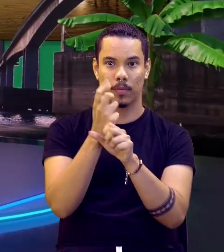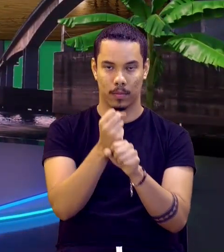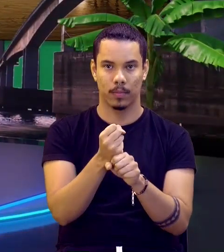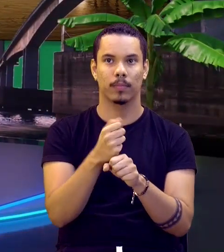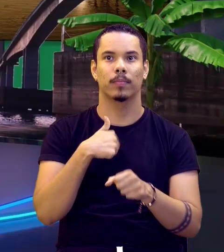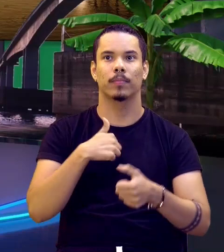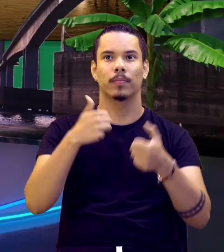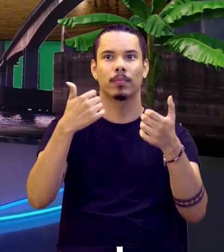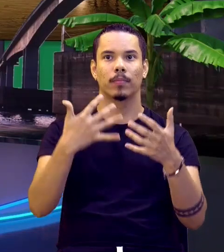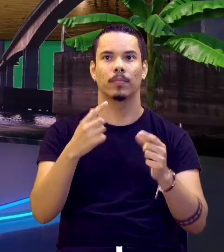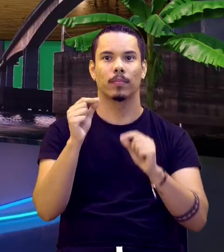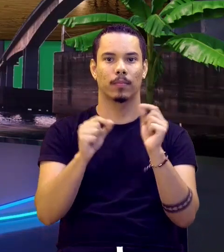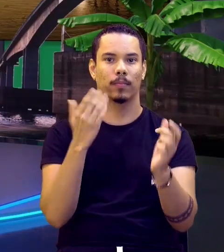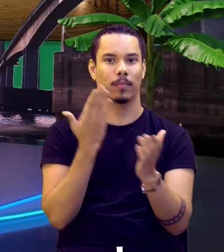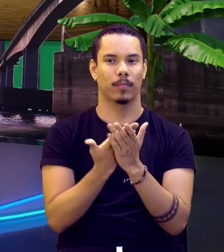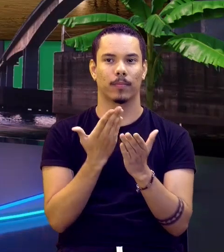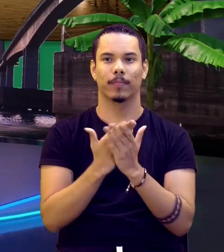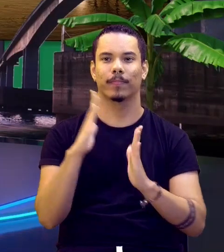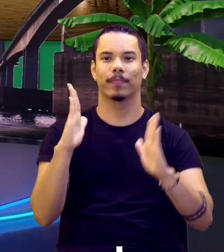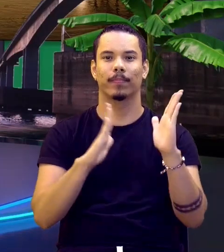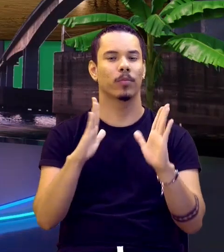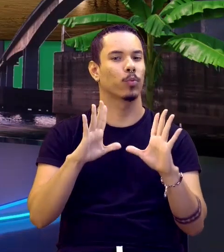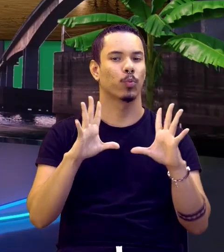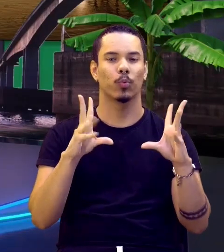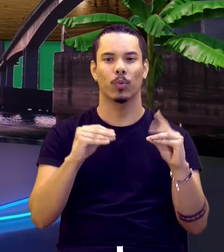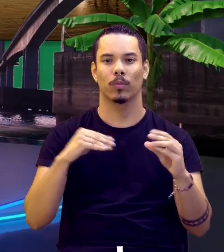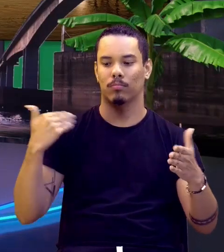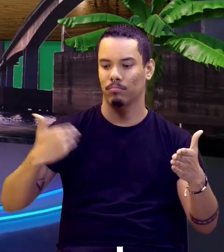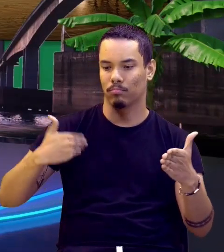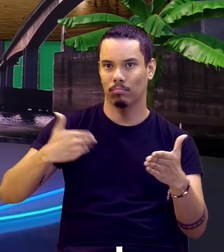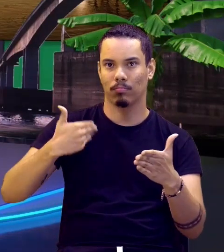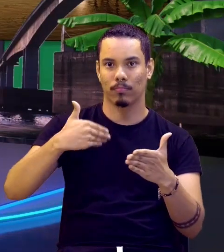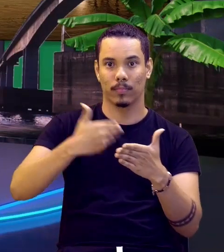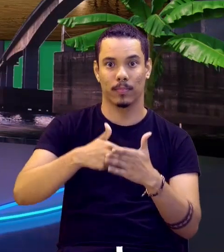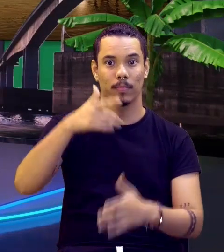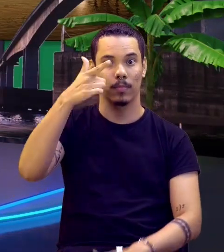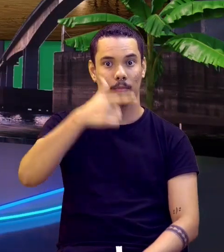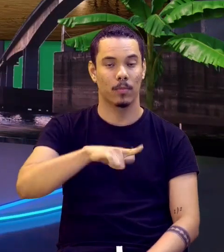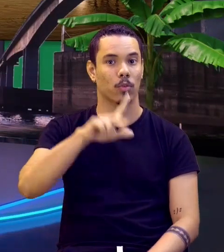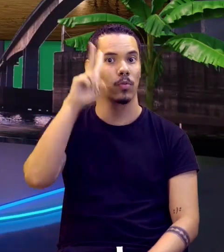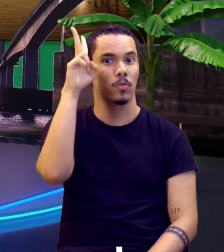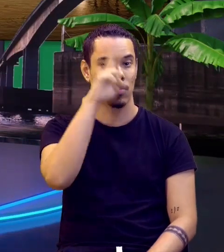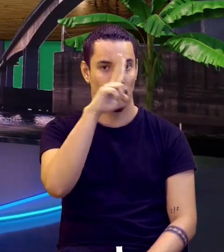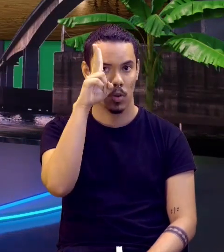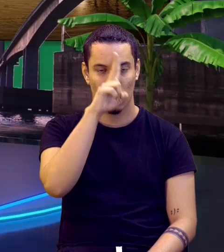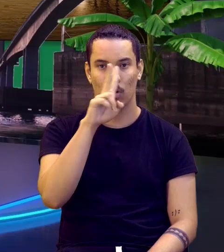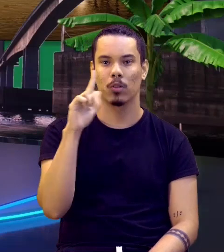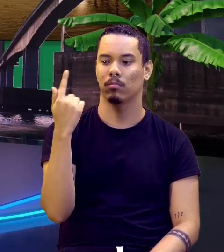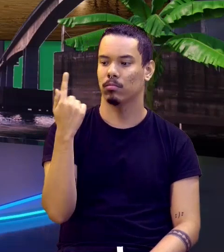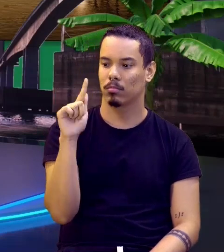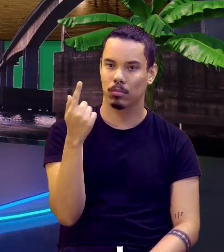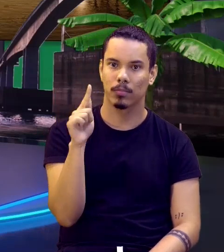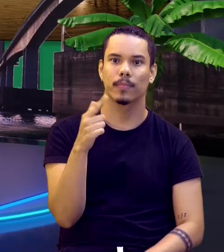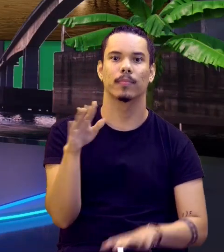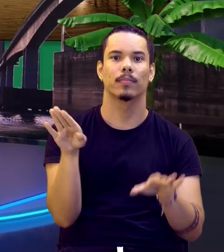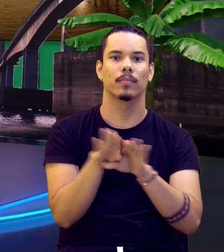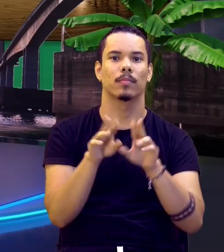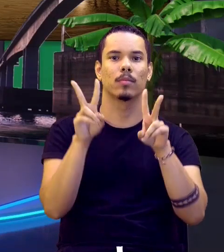aí durante essa aula sobre todo esse processo, novamente histórico, geográfico, sobre o